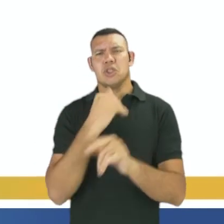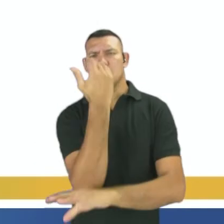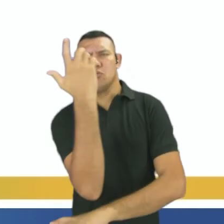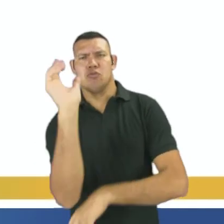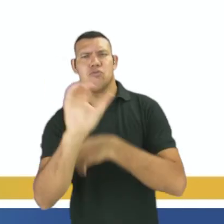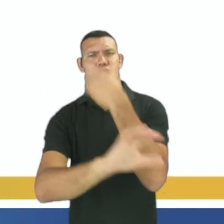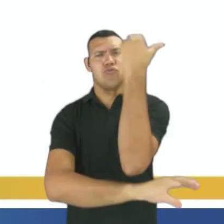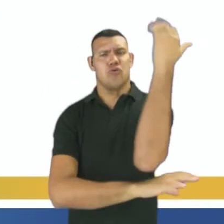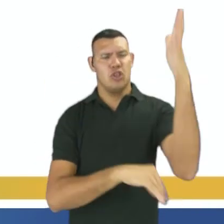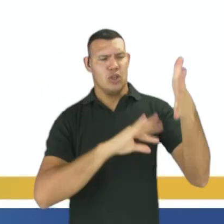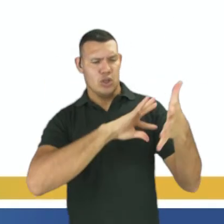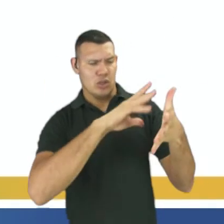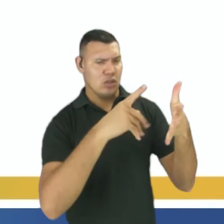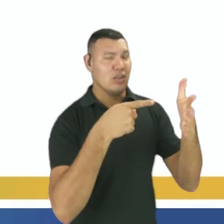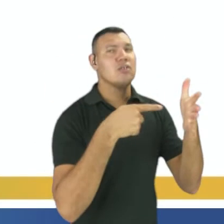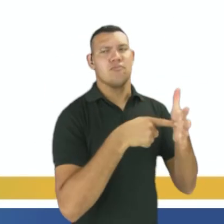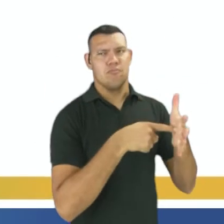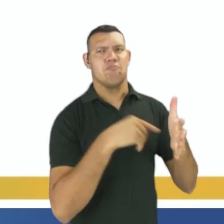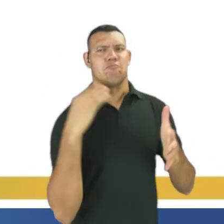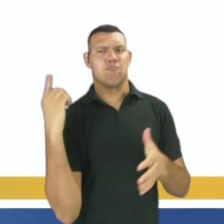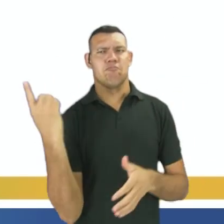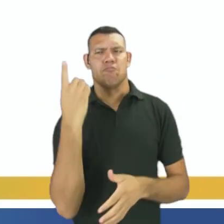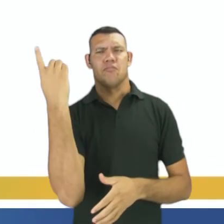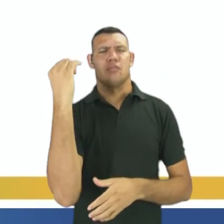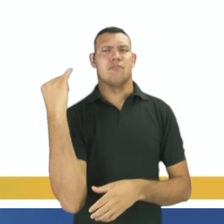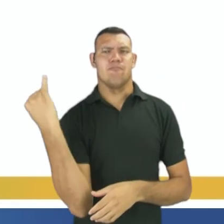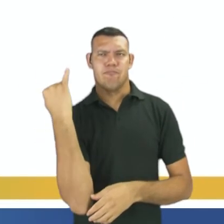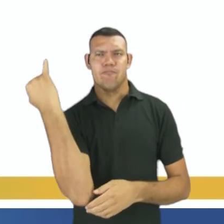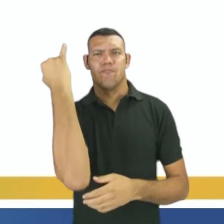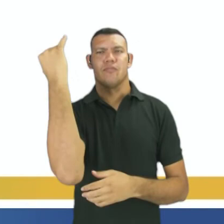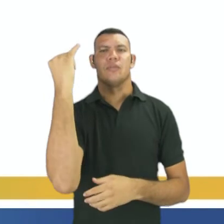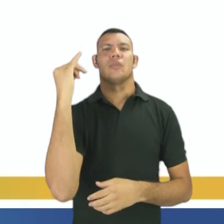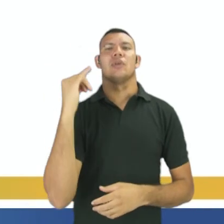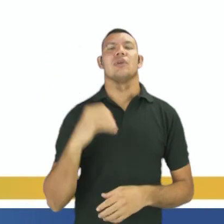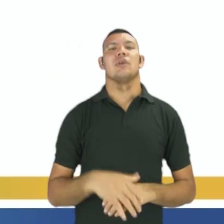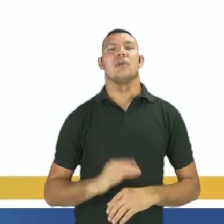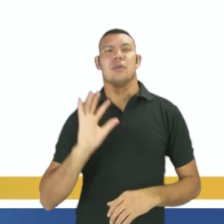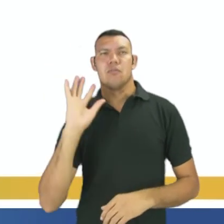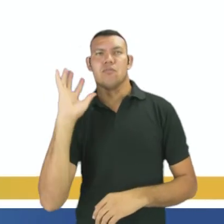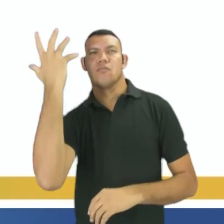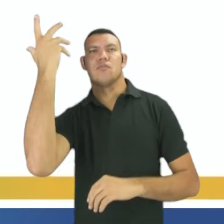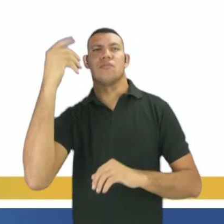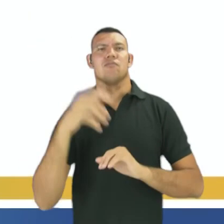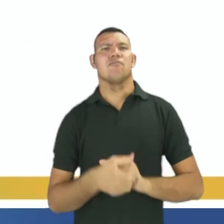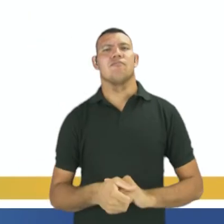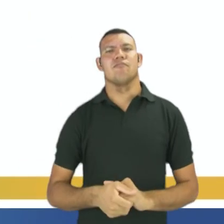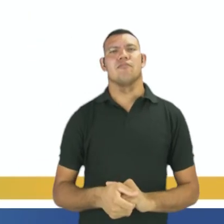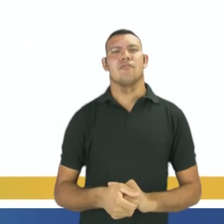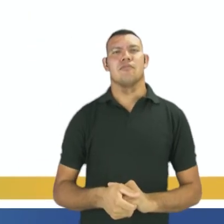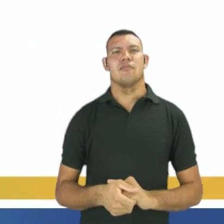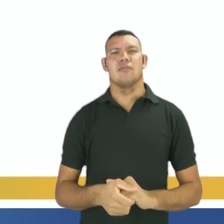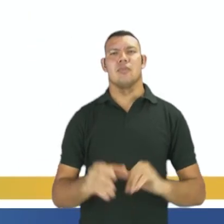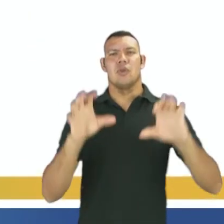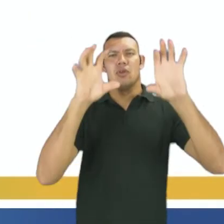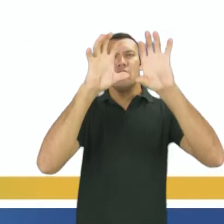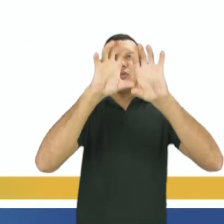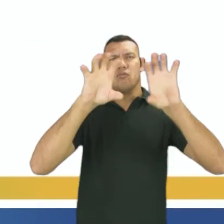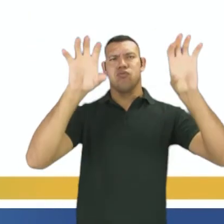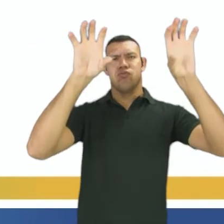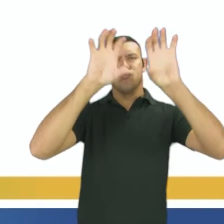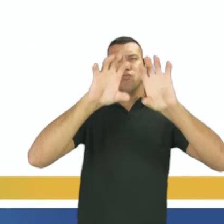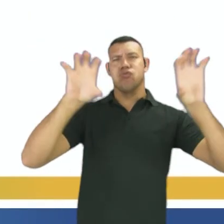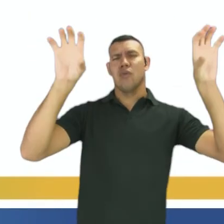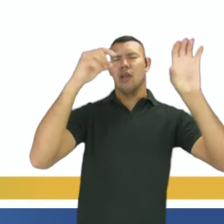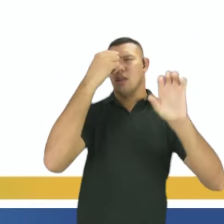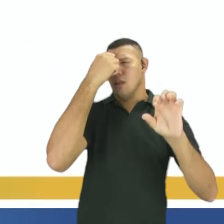em grande importância dentro da desse fator climático né Então veja essa imagem aí outra imagem interessante da floresta amazônica